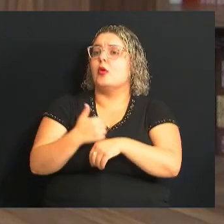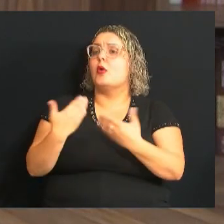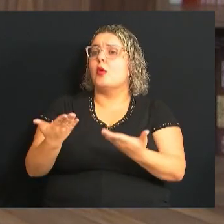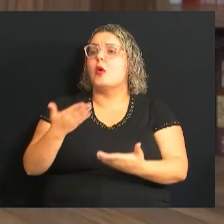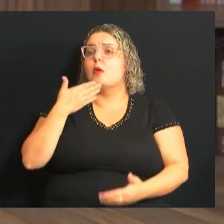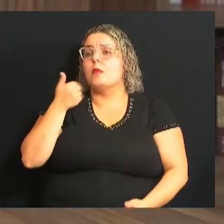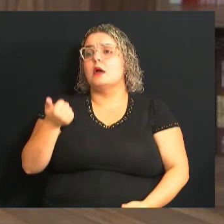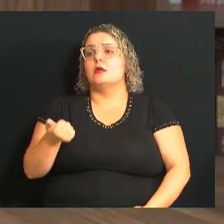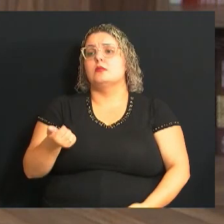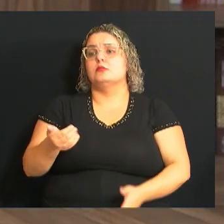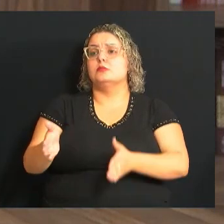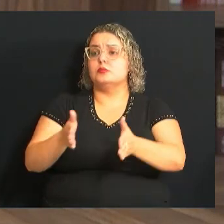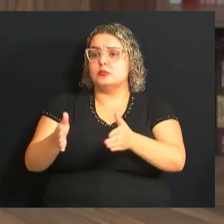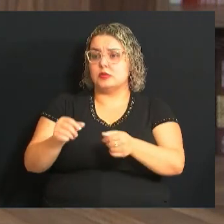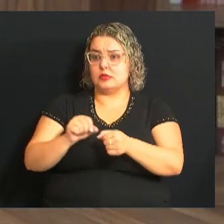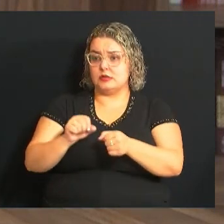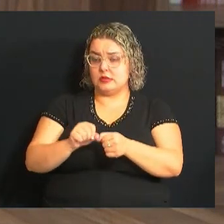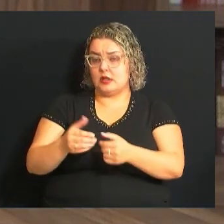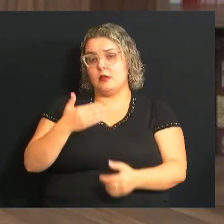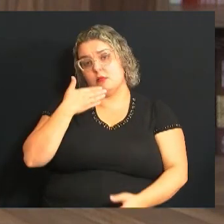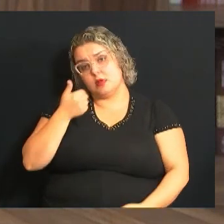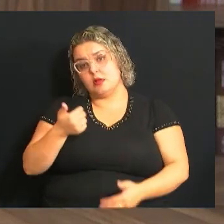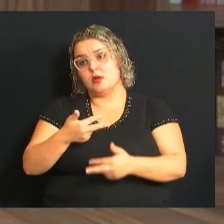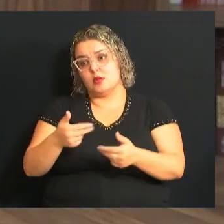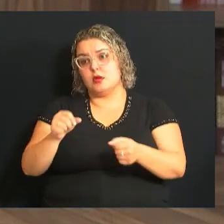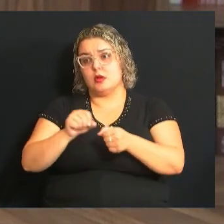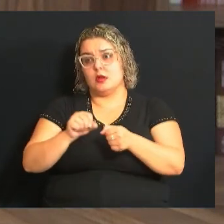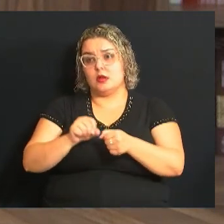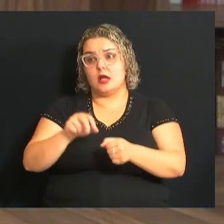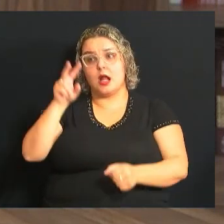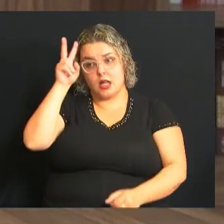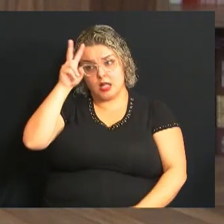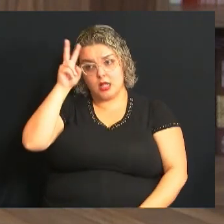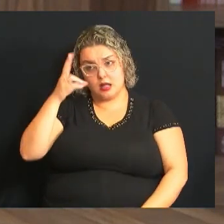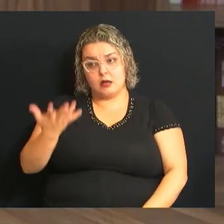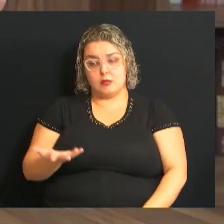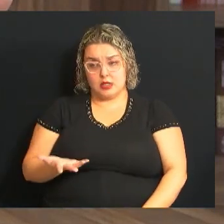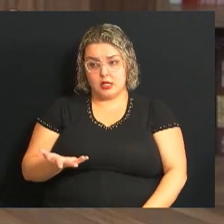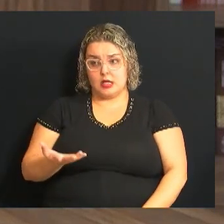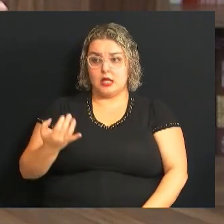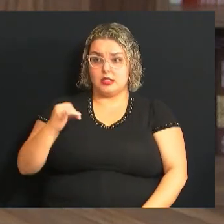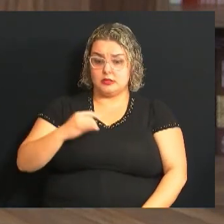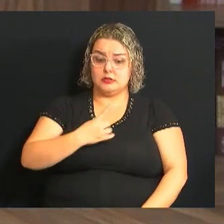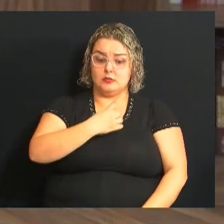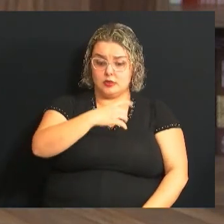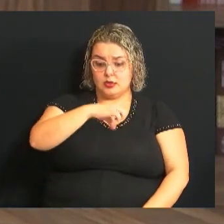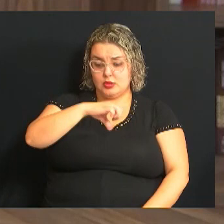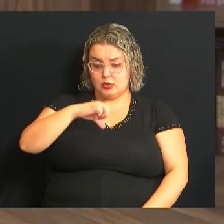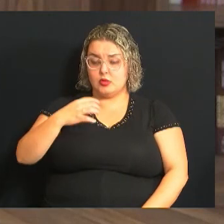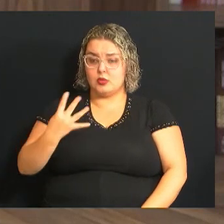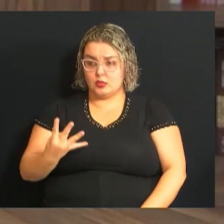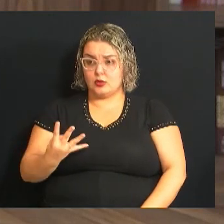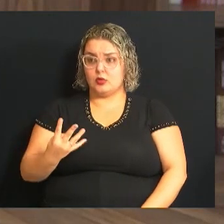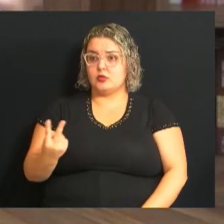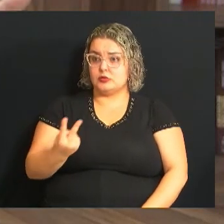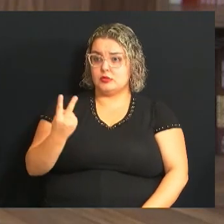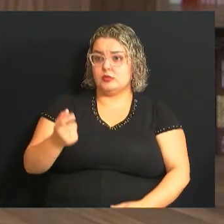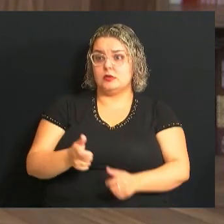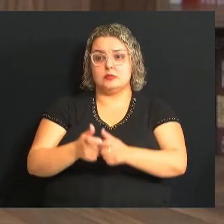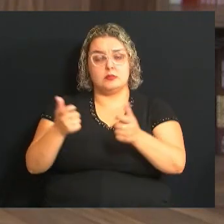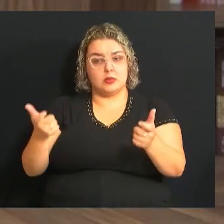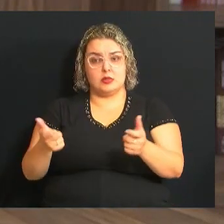agora? A melhor coisa a fazer é relembrar se antes de 94 os valores eram maiores. Muitas